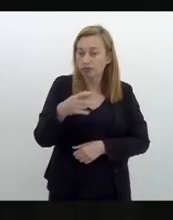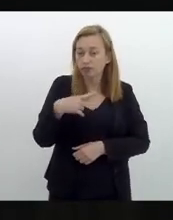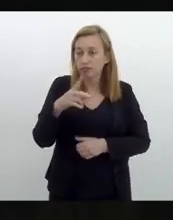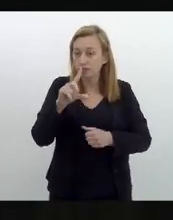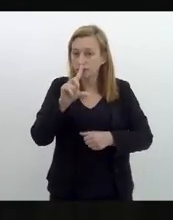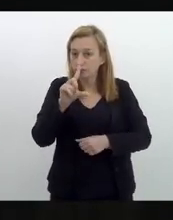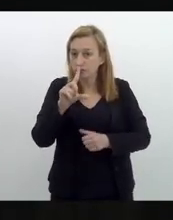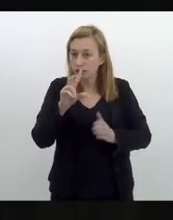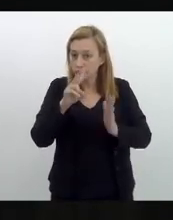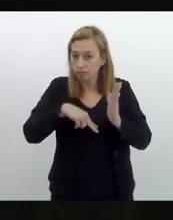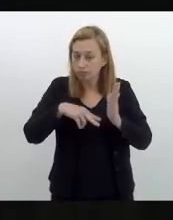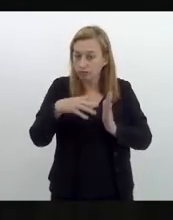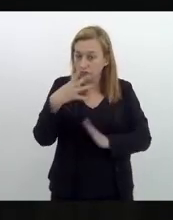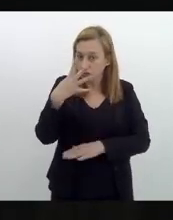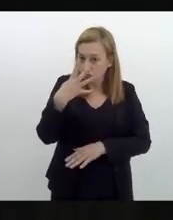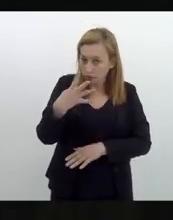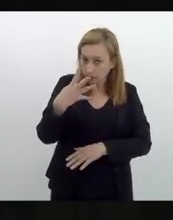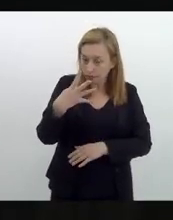4 4